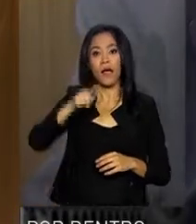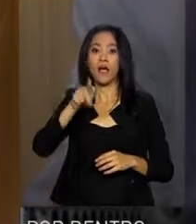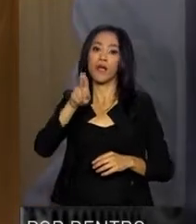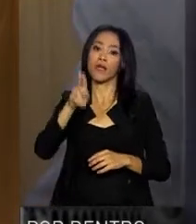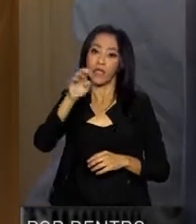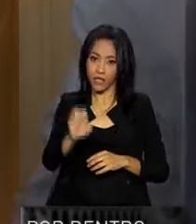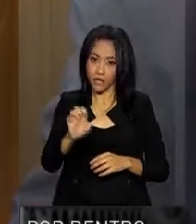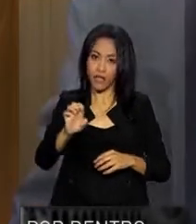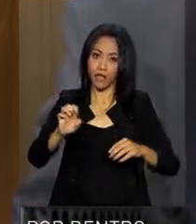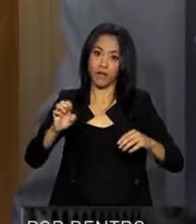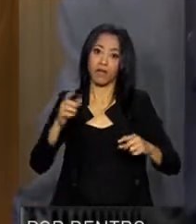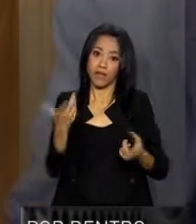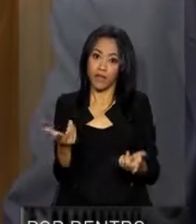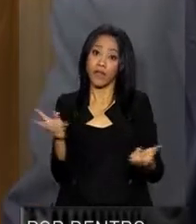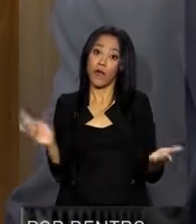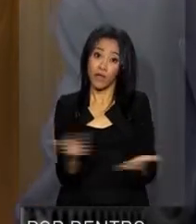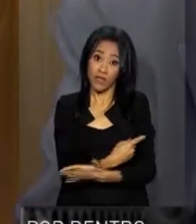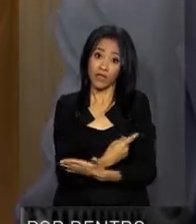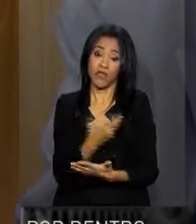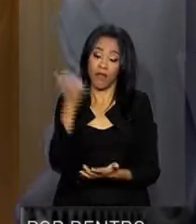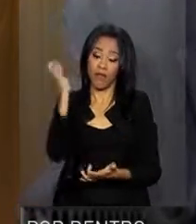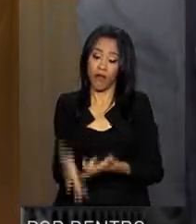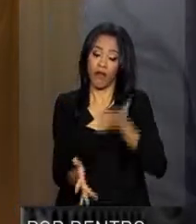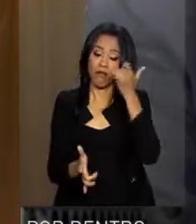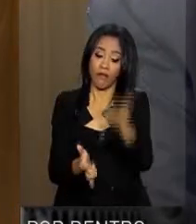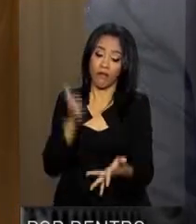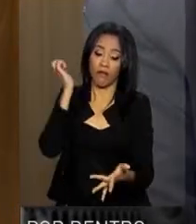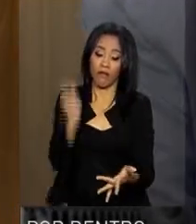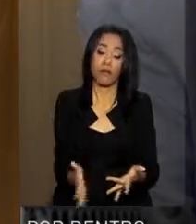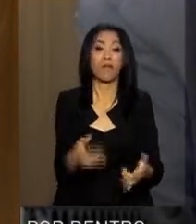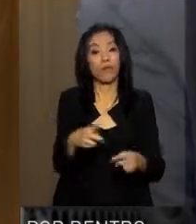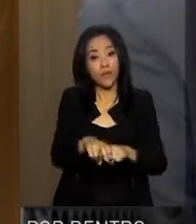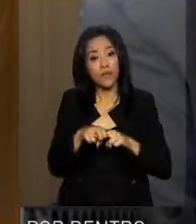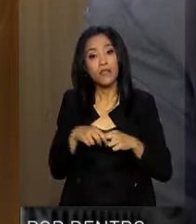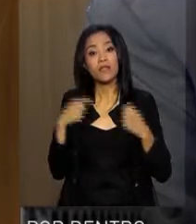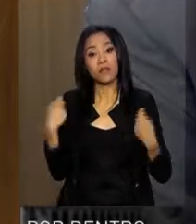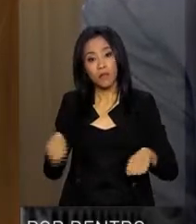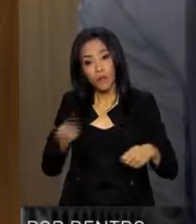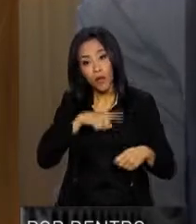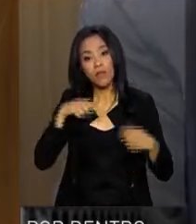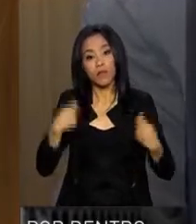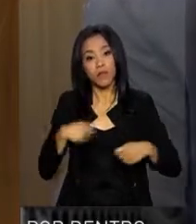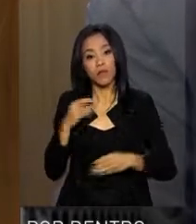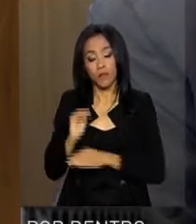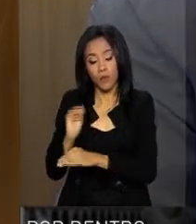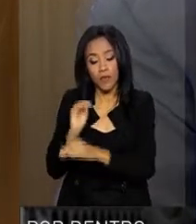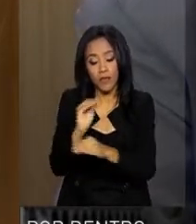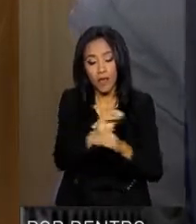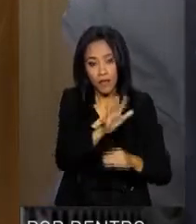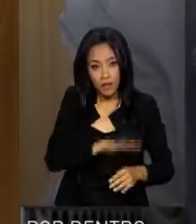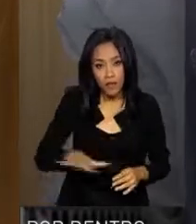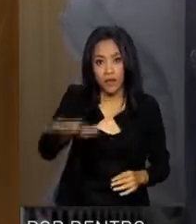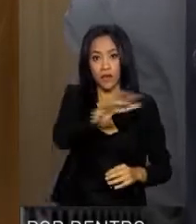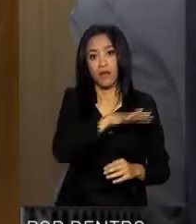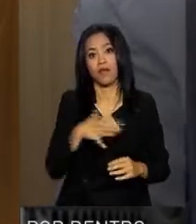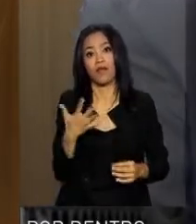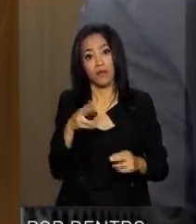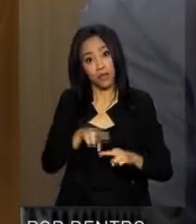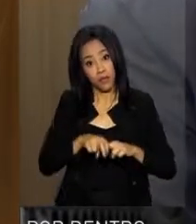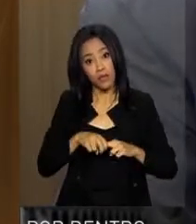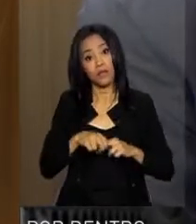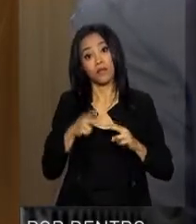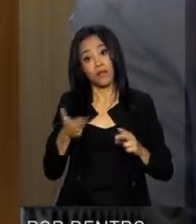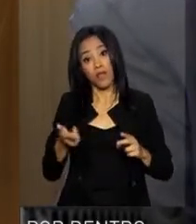por isso que nós estamos ampliando as áreas de proteção do nosso litoral e hoje mesmo nós vamos